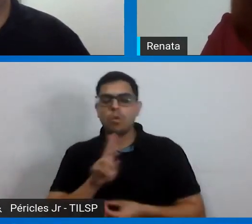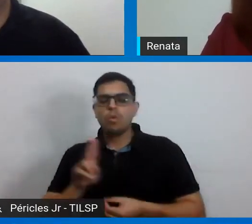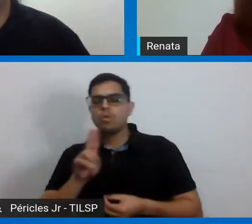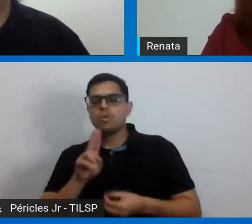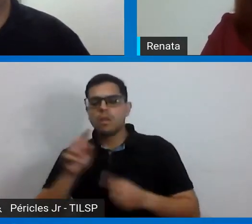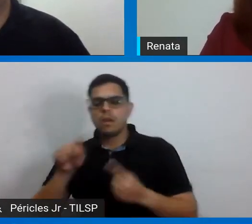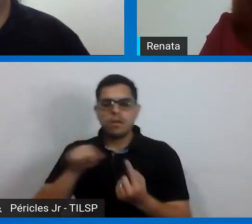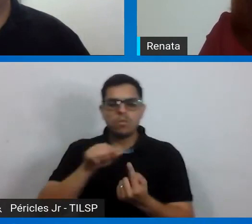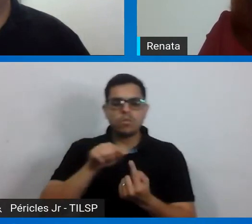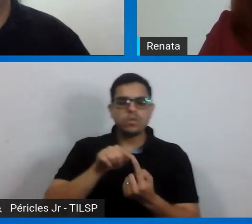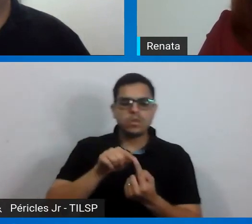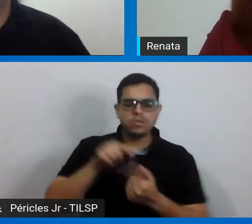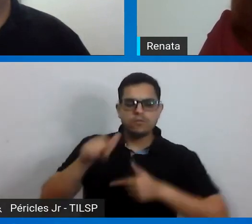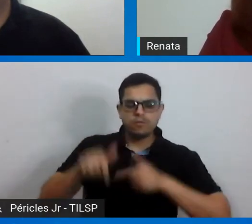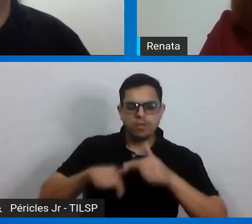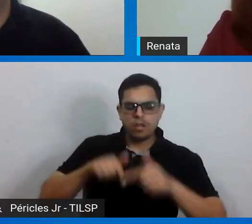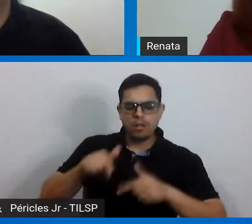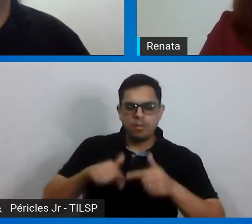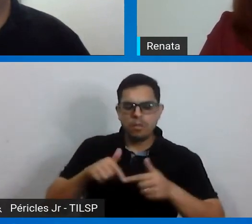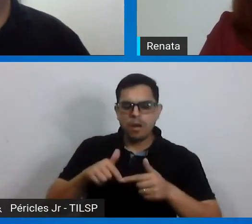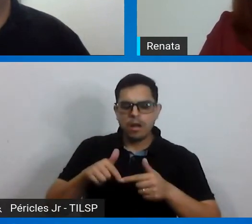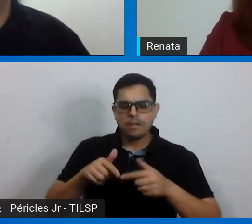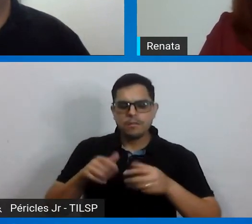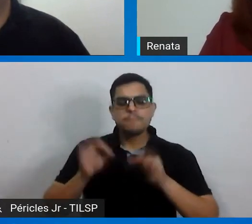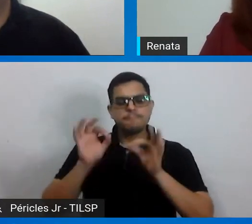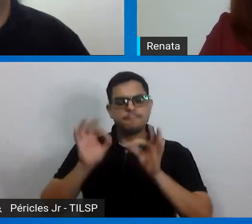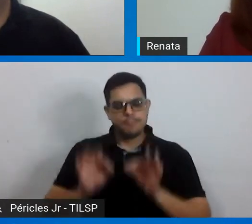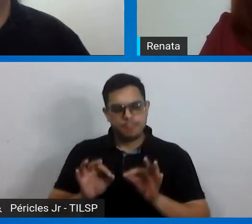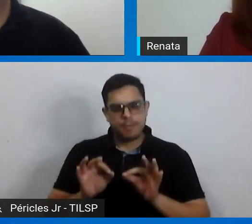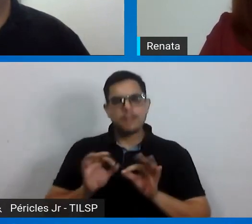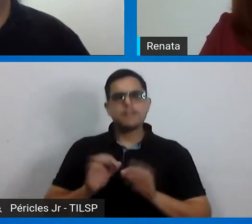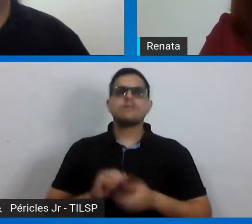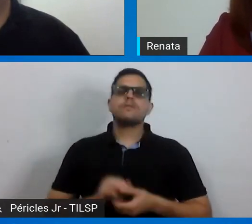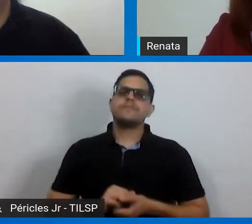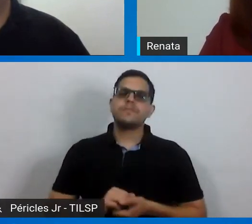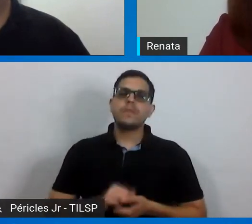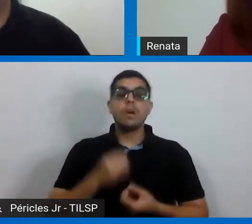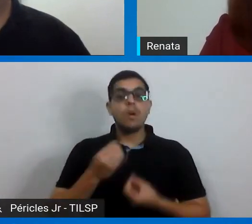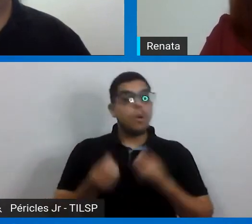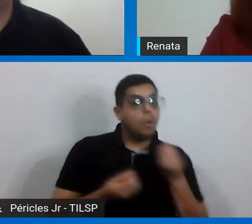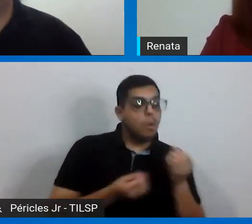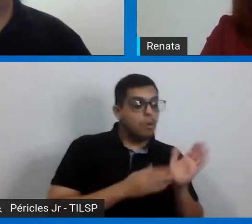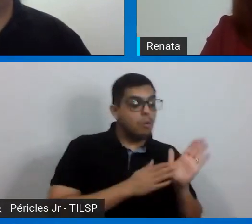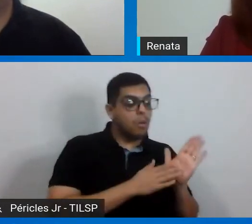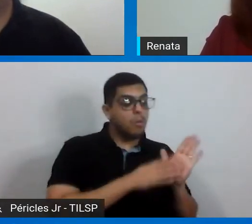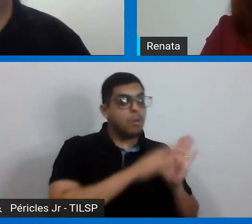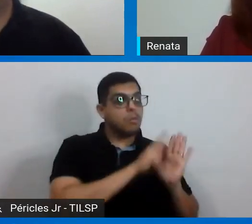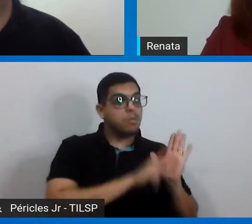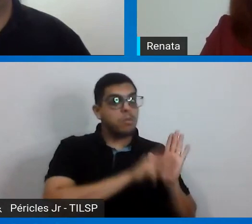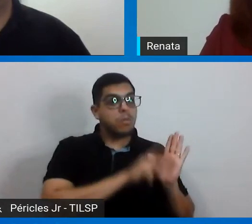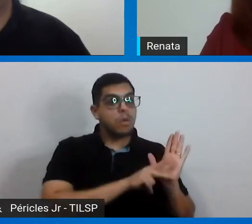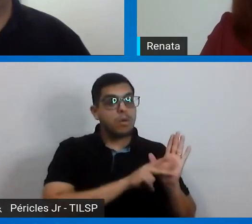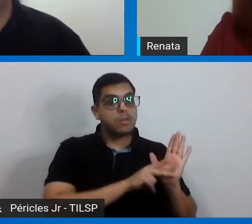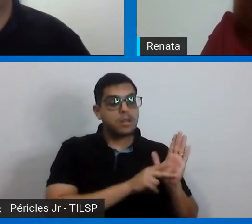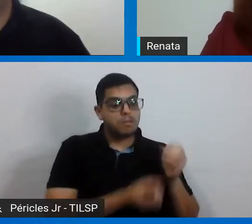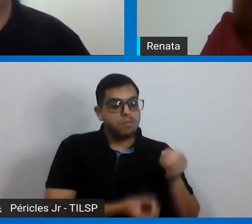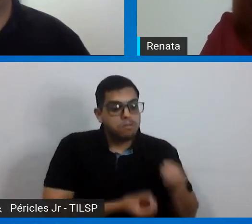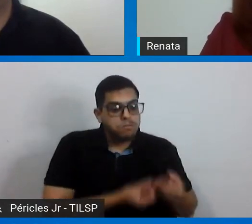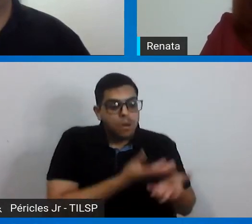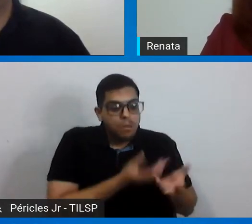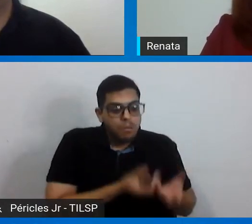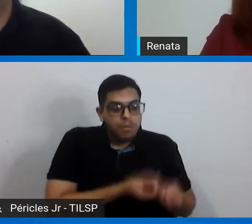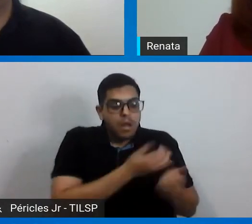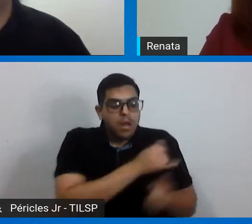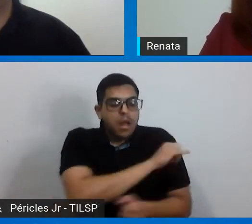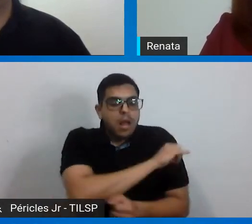trabalhado de que maneira a minha proposta de trabalho estimula a interação do meu aluno o seu